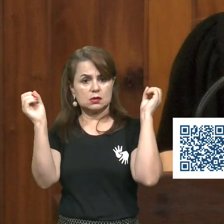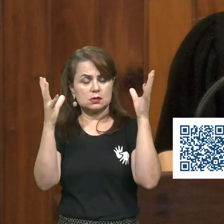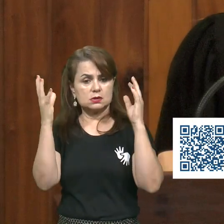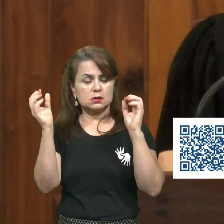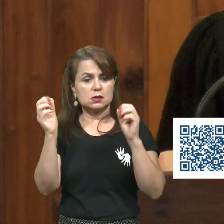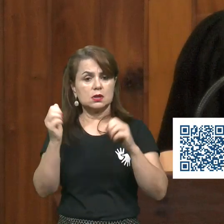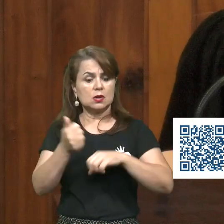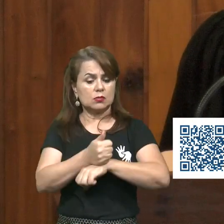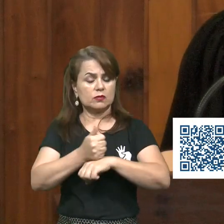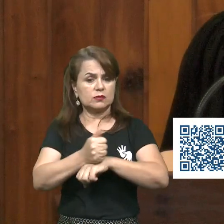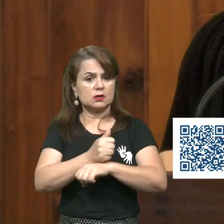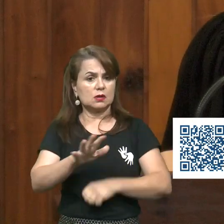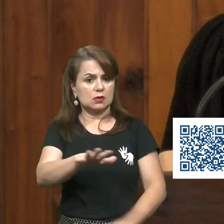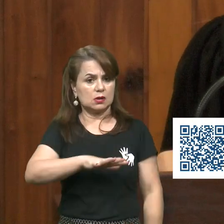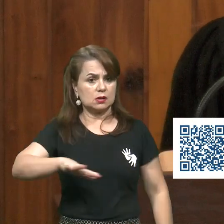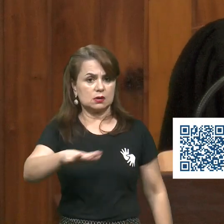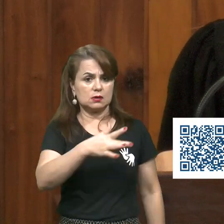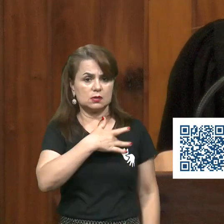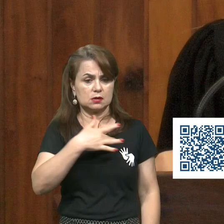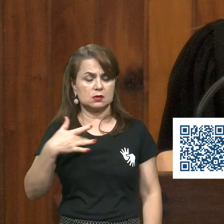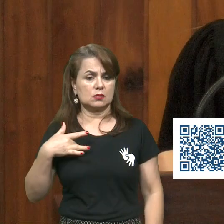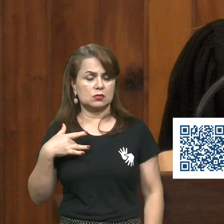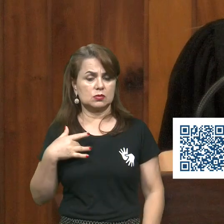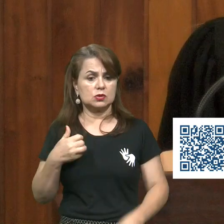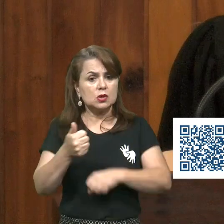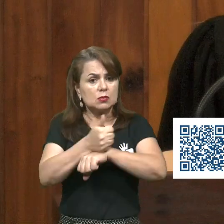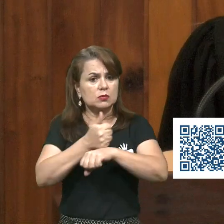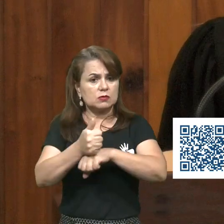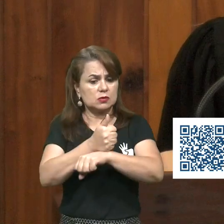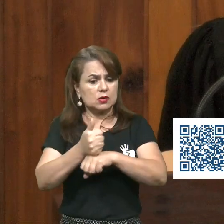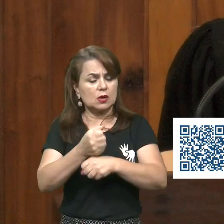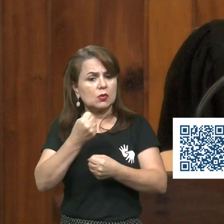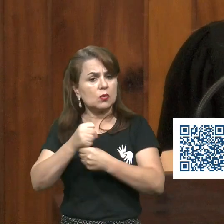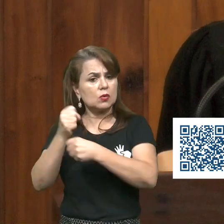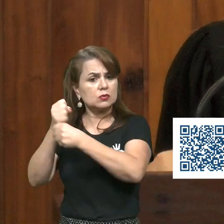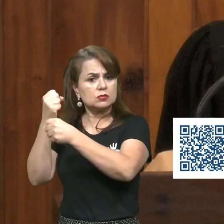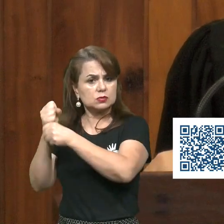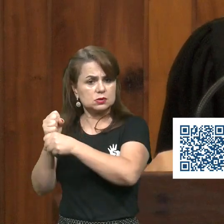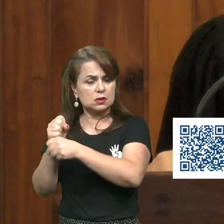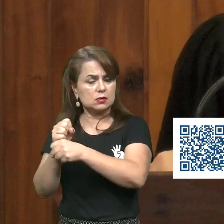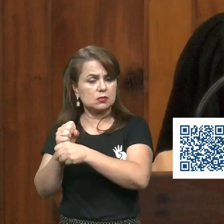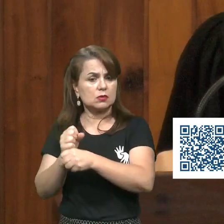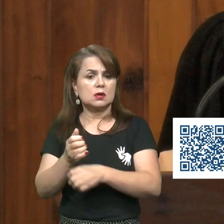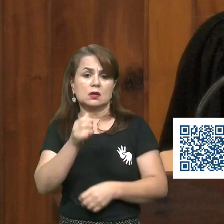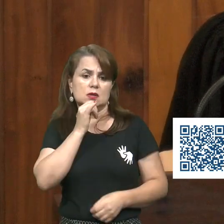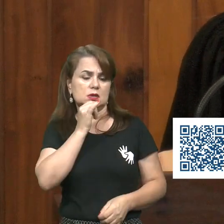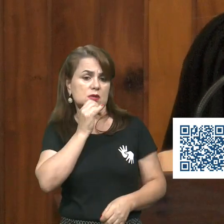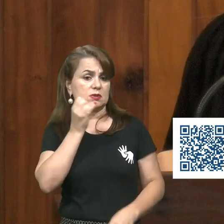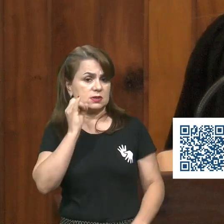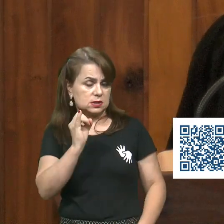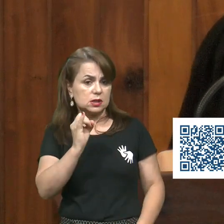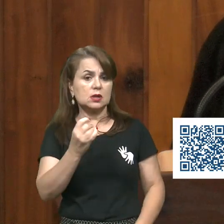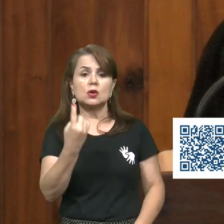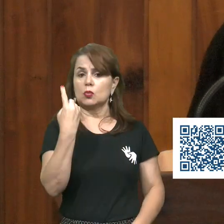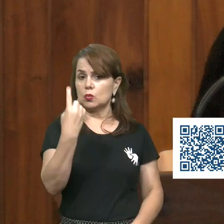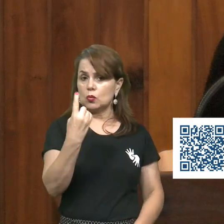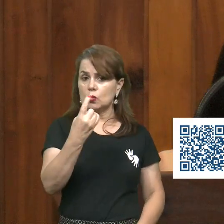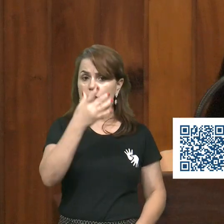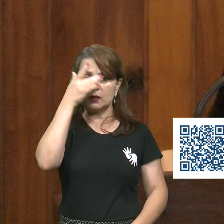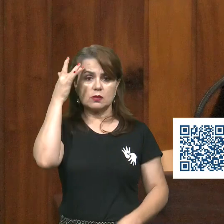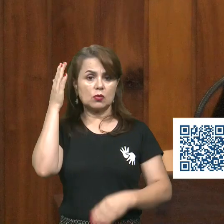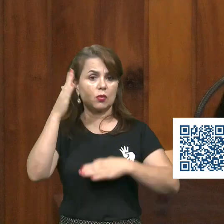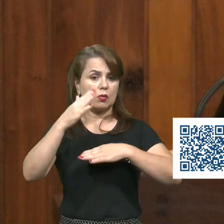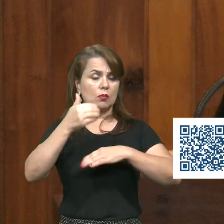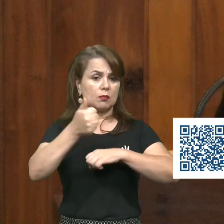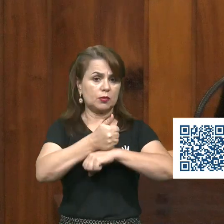saúde, do próprio pessoal de obras. Quer dizer, se eu tenho um pedreiro, que é o Perê, dentro da nossa Secretaria de